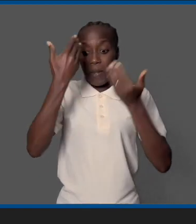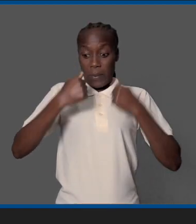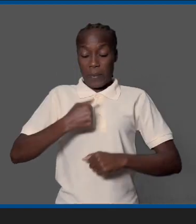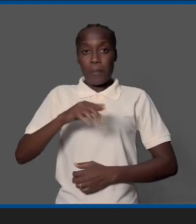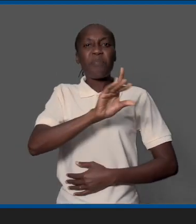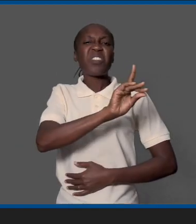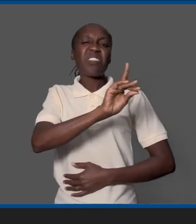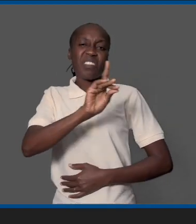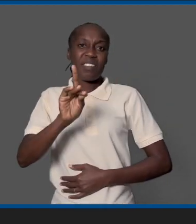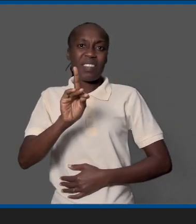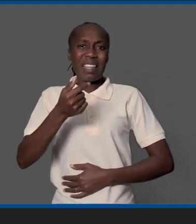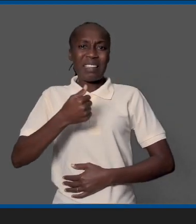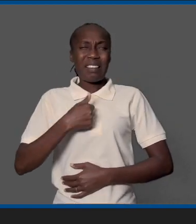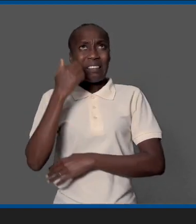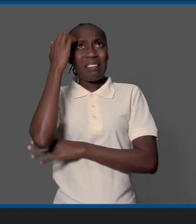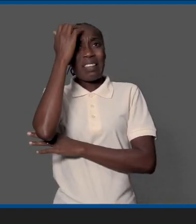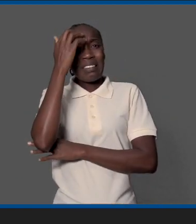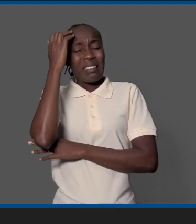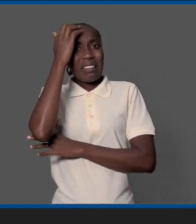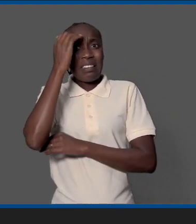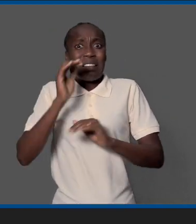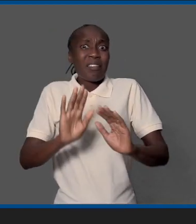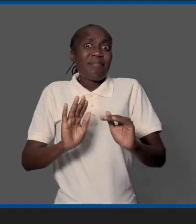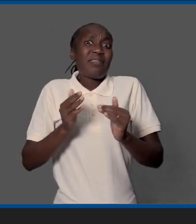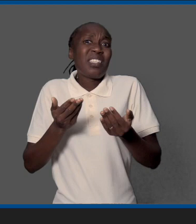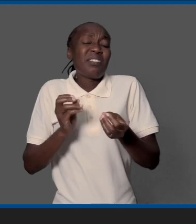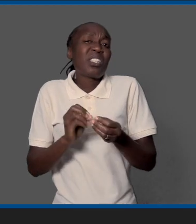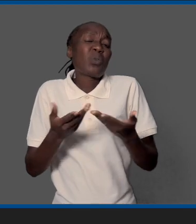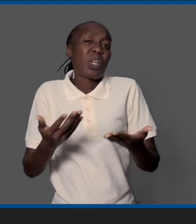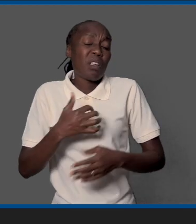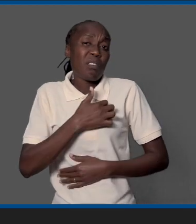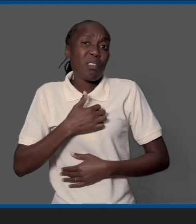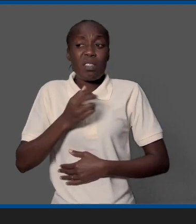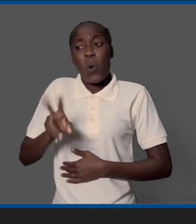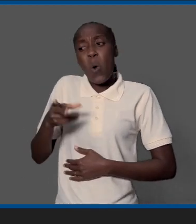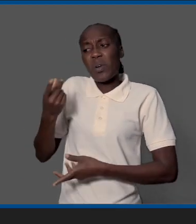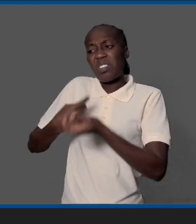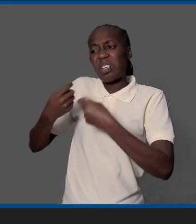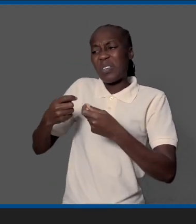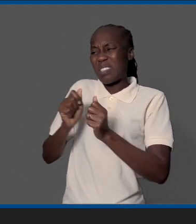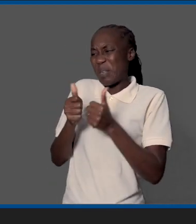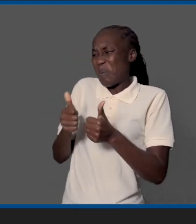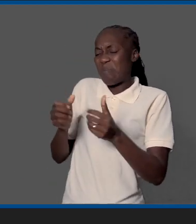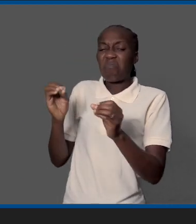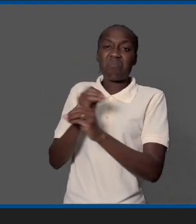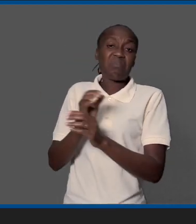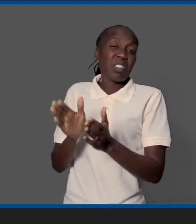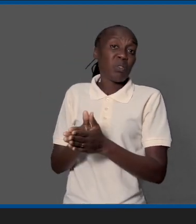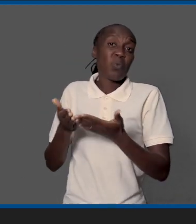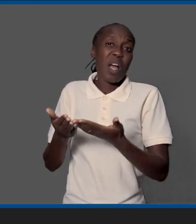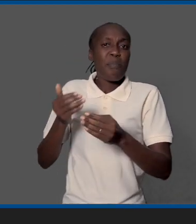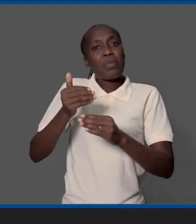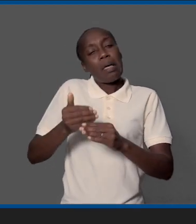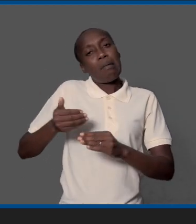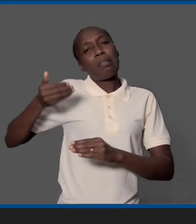vi que tem até outros negócios, mas não deram certo. E depois optei nesse negócio